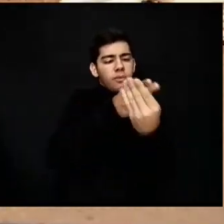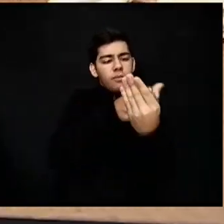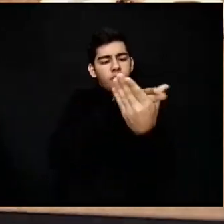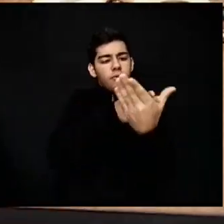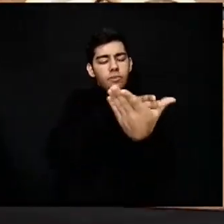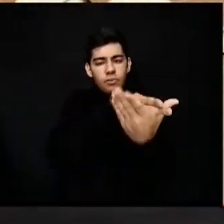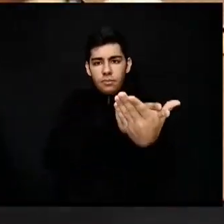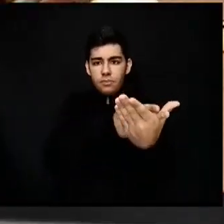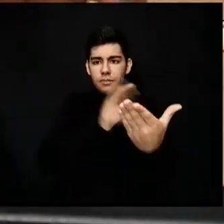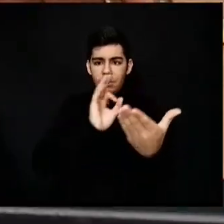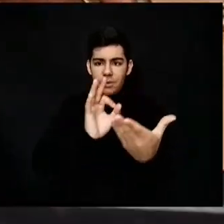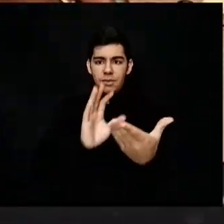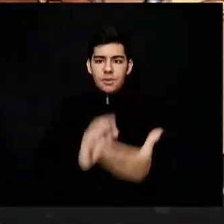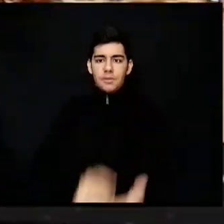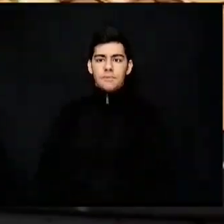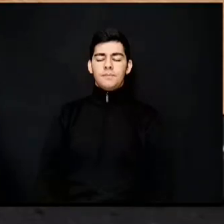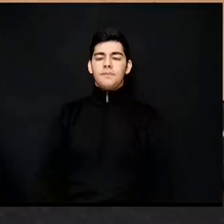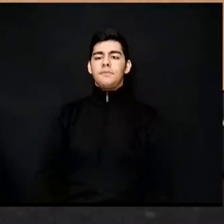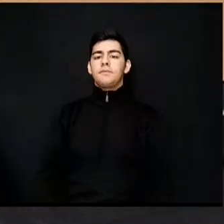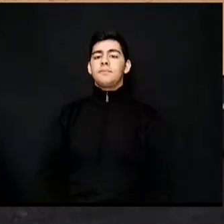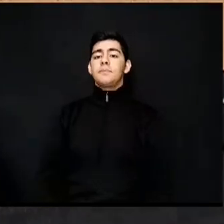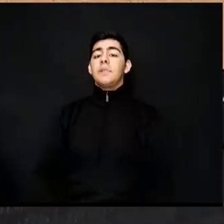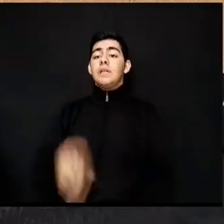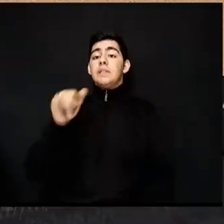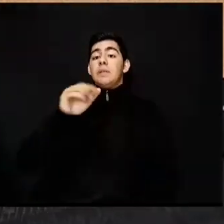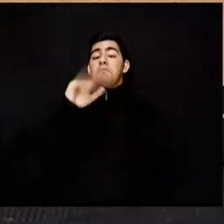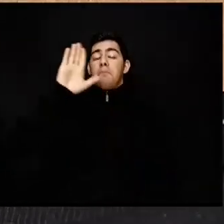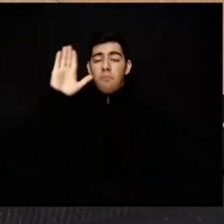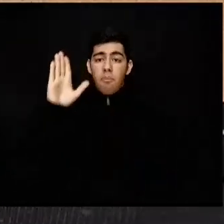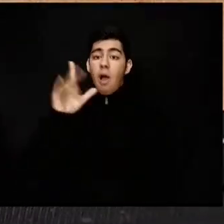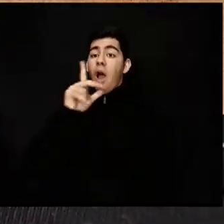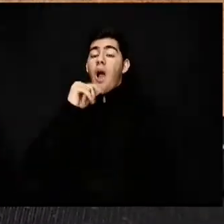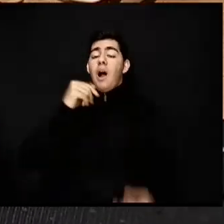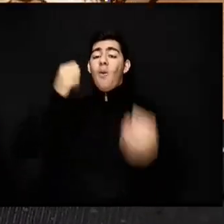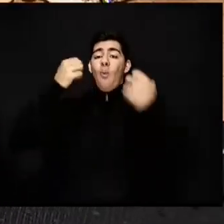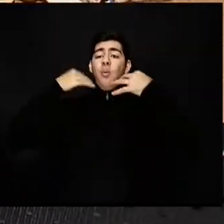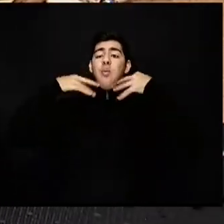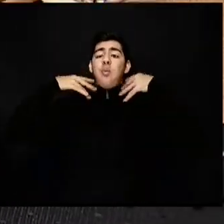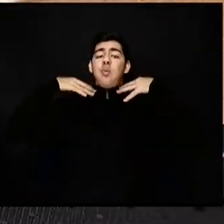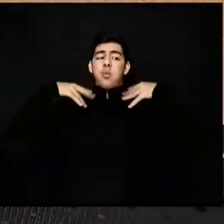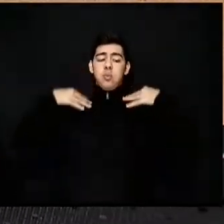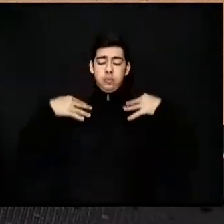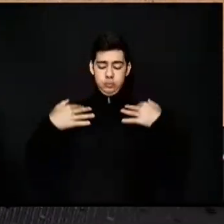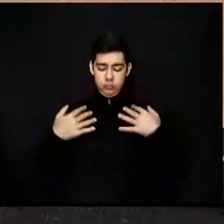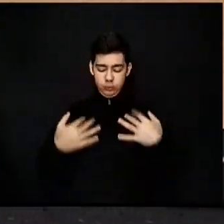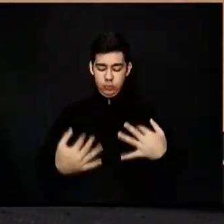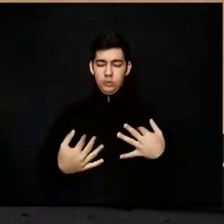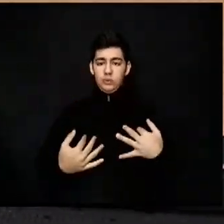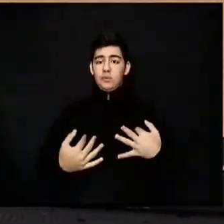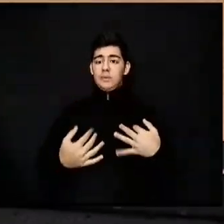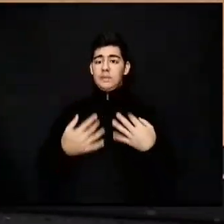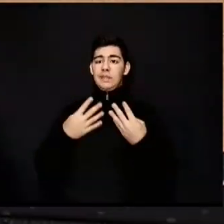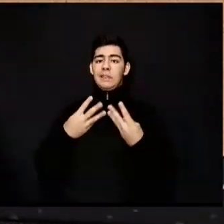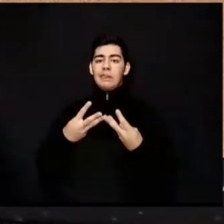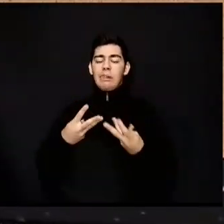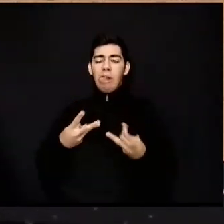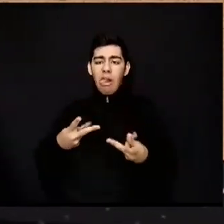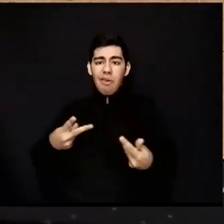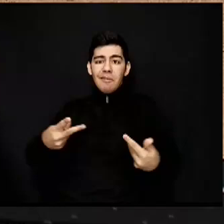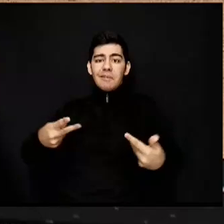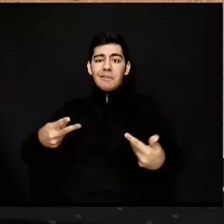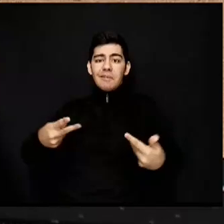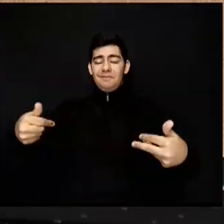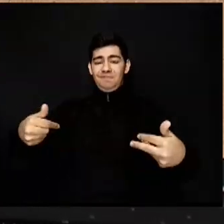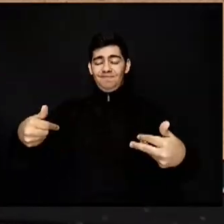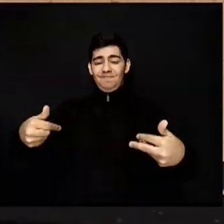água, mais né, o uso não adequado pode pode danificar. Cortar o fio. Isso, cortar o fio.